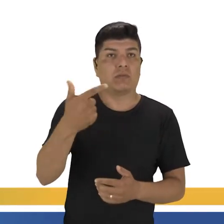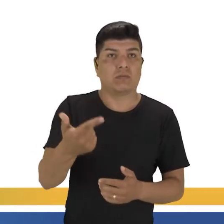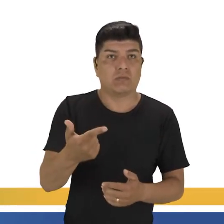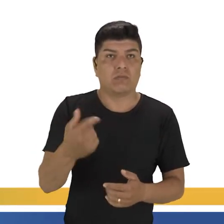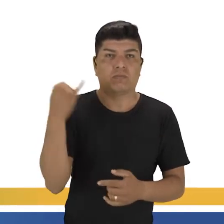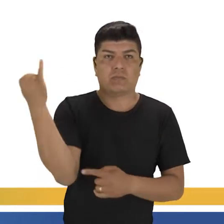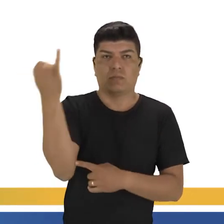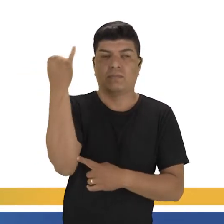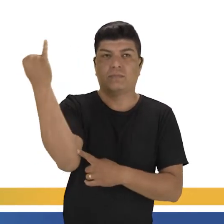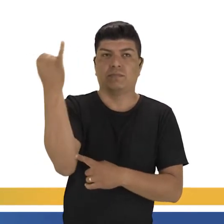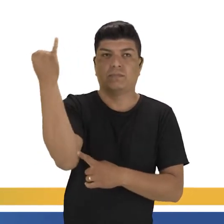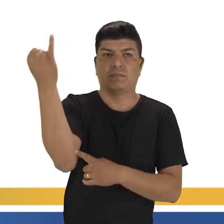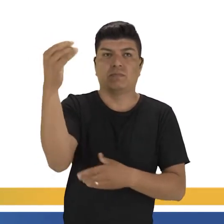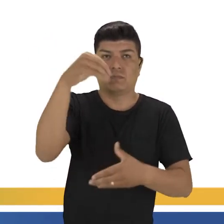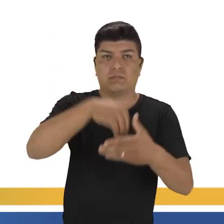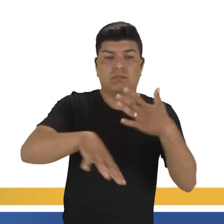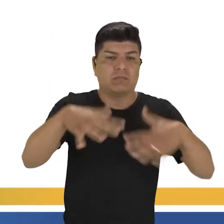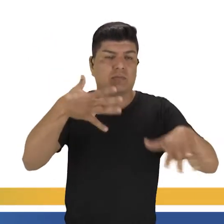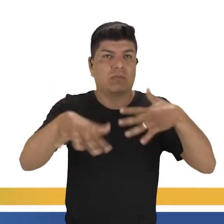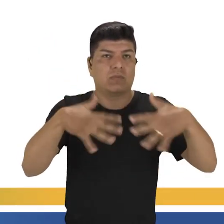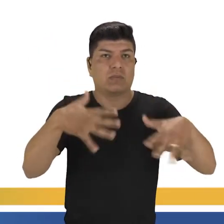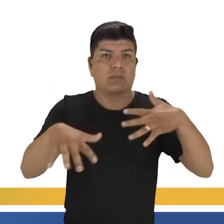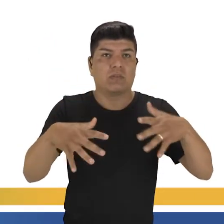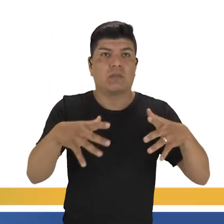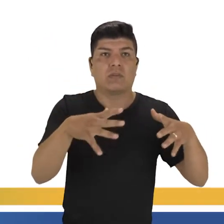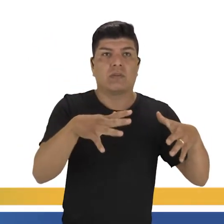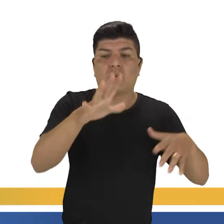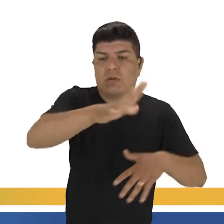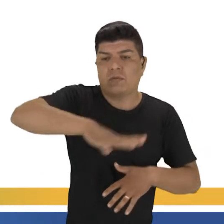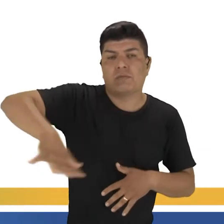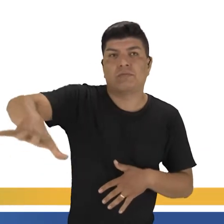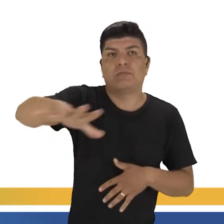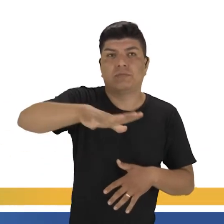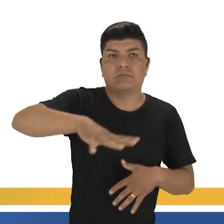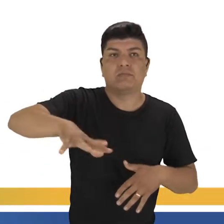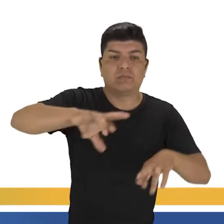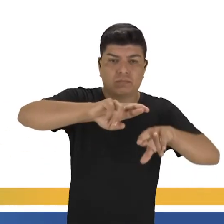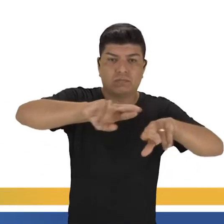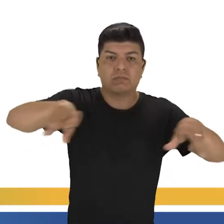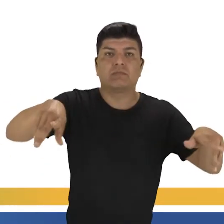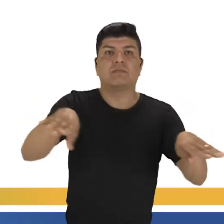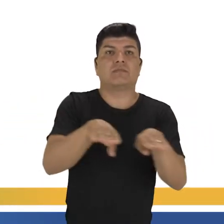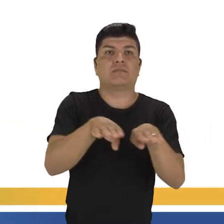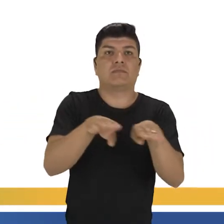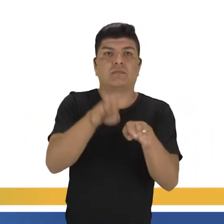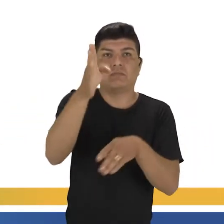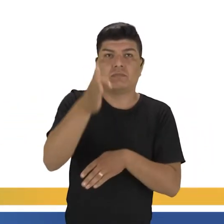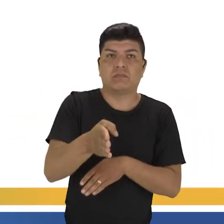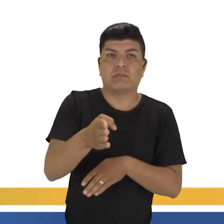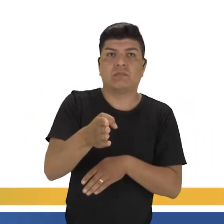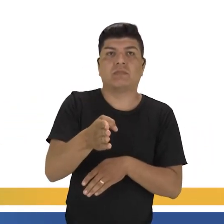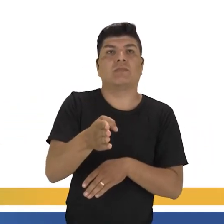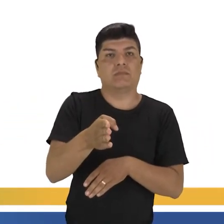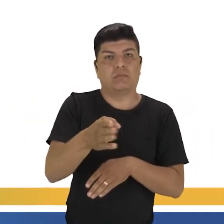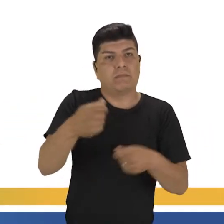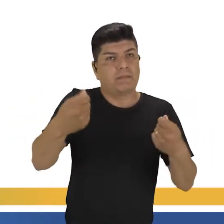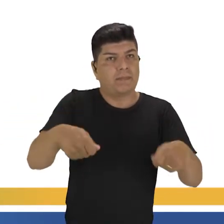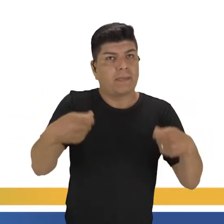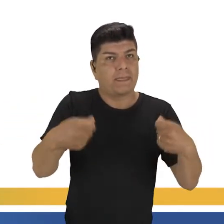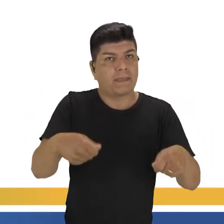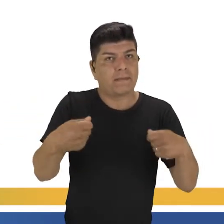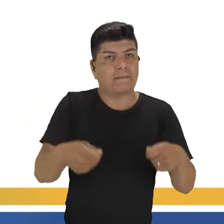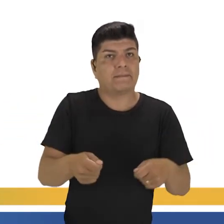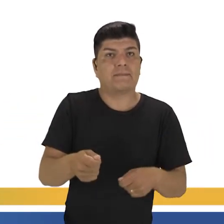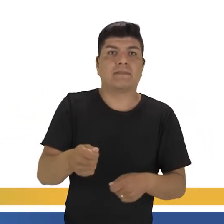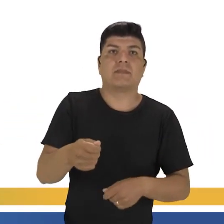super importante dentro dos fatores de movimento é o espaço, e as suas variações são direto, reto,